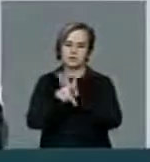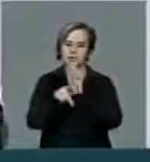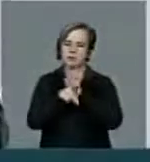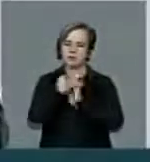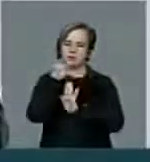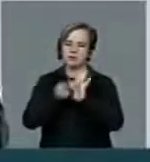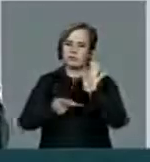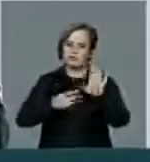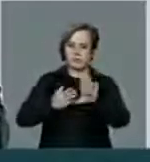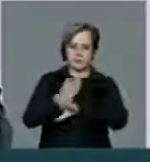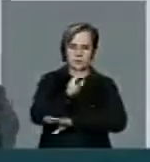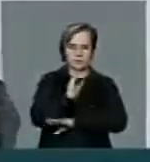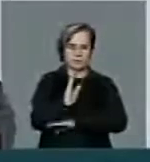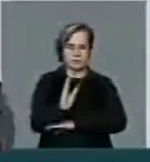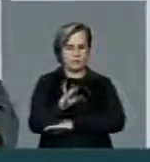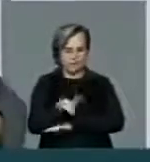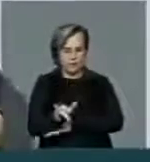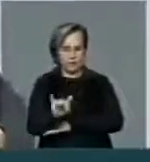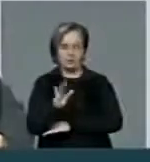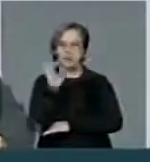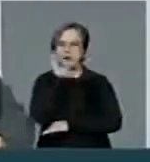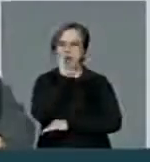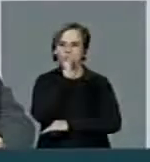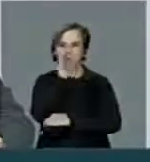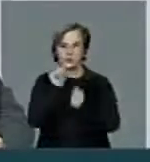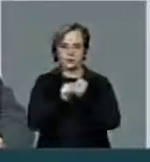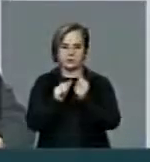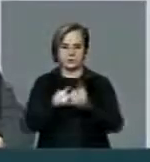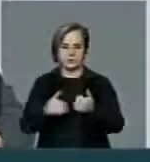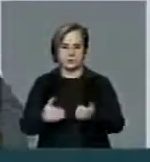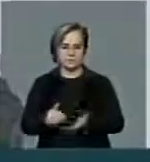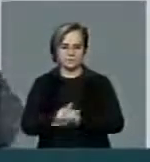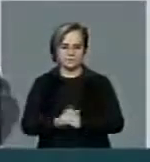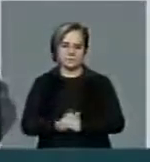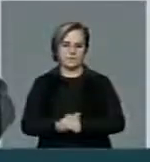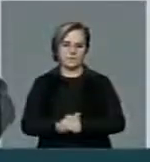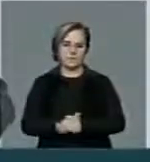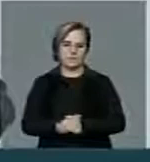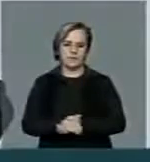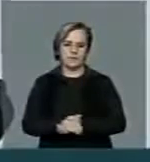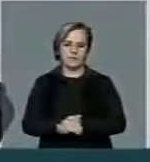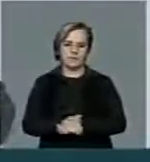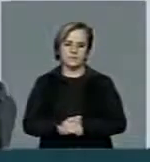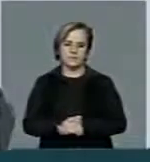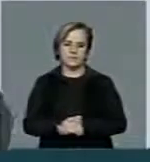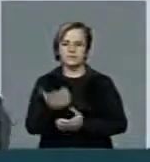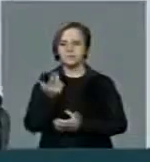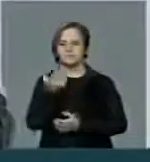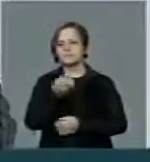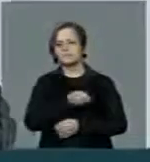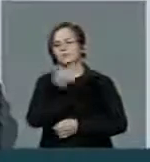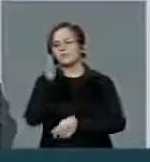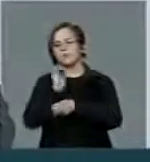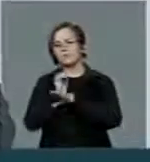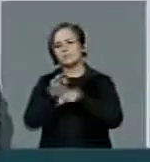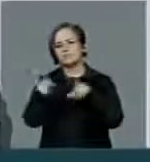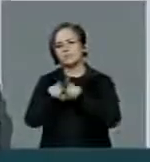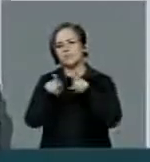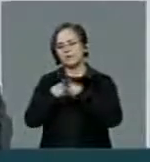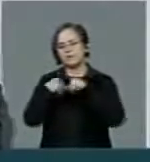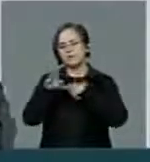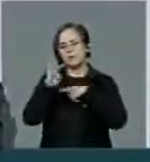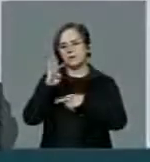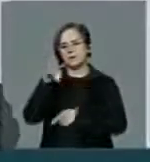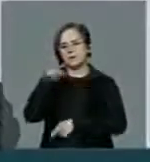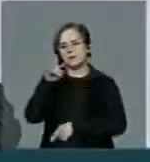serão aprovados, com a urgência que o assunto requer. Ok? Bom, outros estados que estão também no BNDES. Por